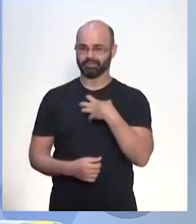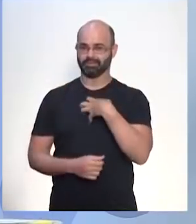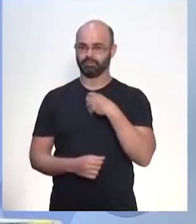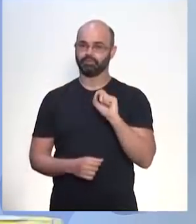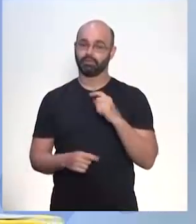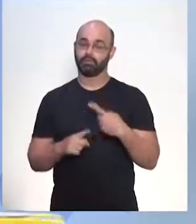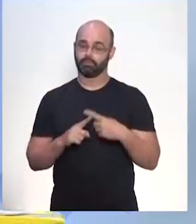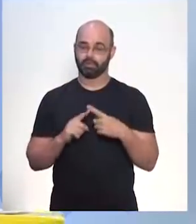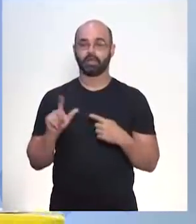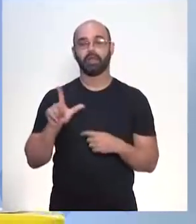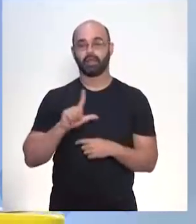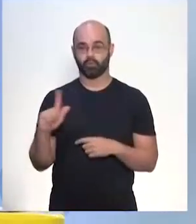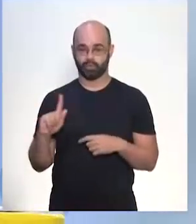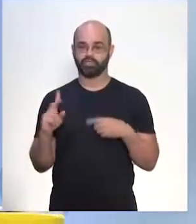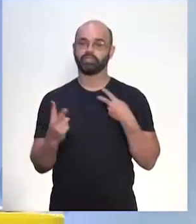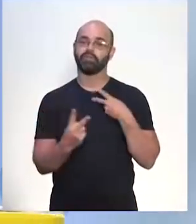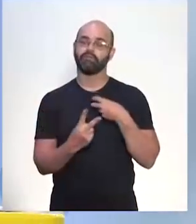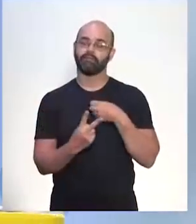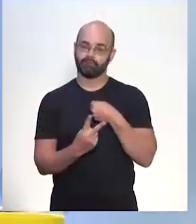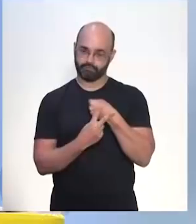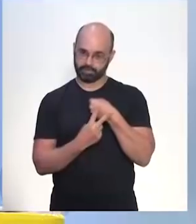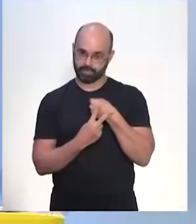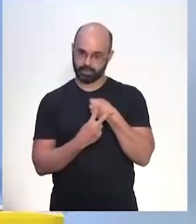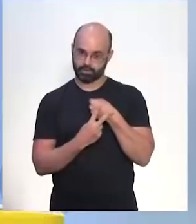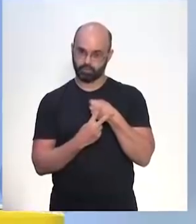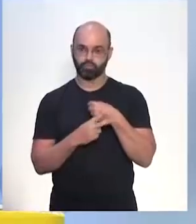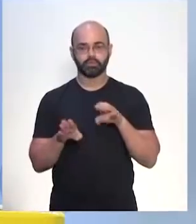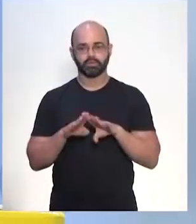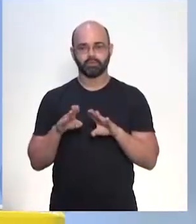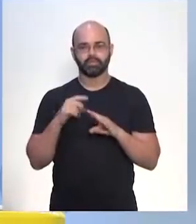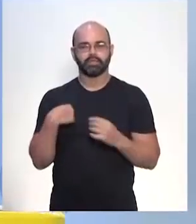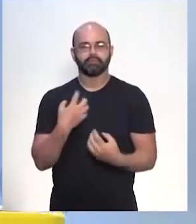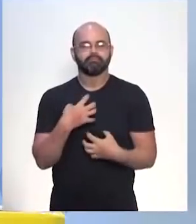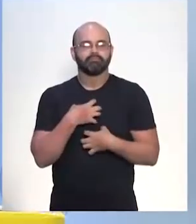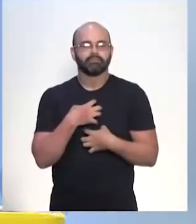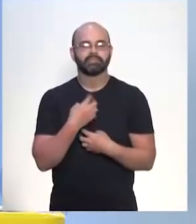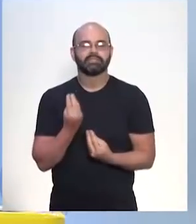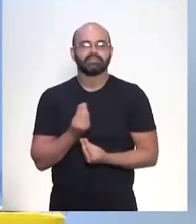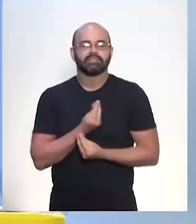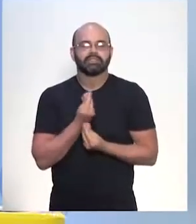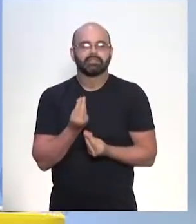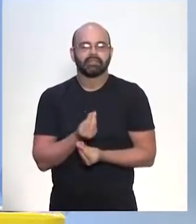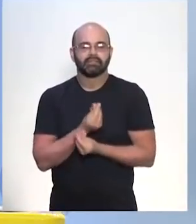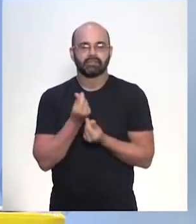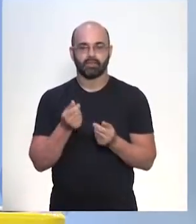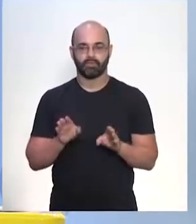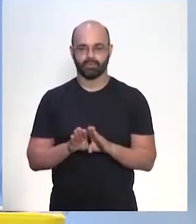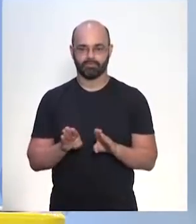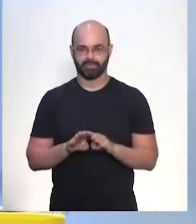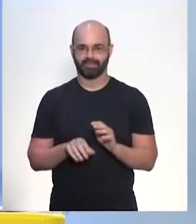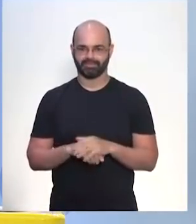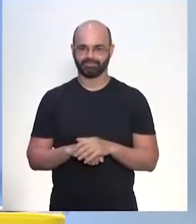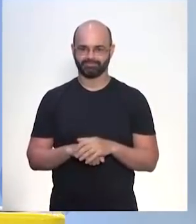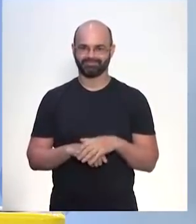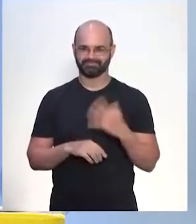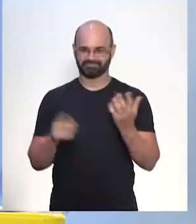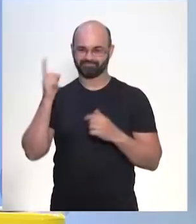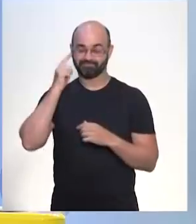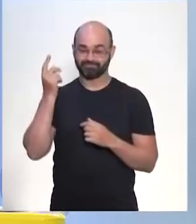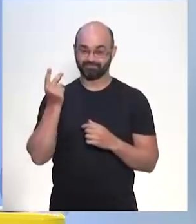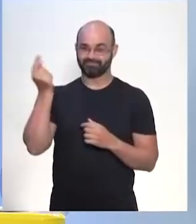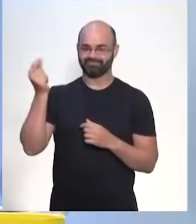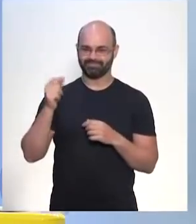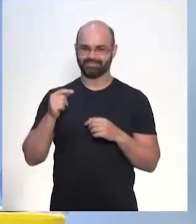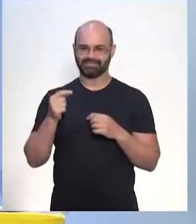linguagem verbal, ela também vai trabalhar com as sensações. Então, a grande sacada aí do anúncio